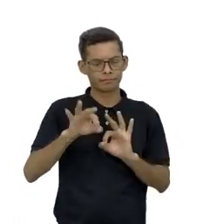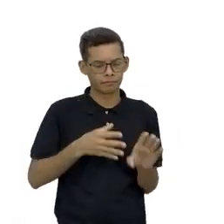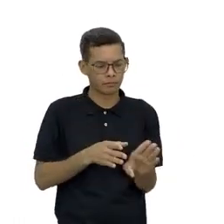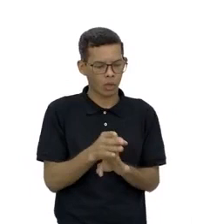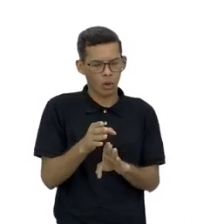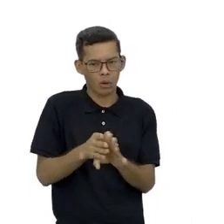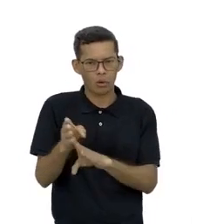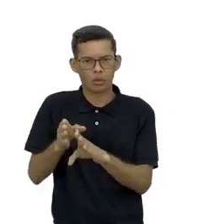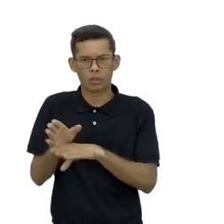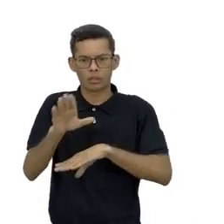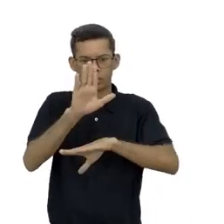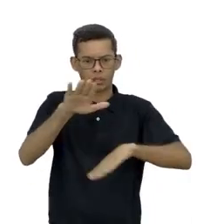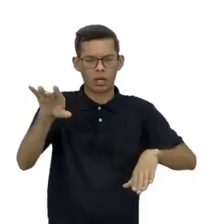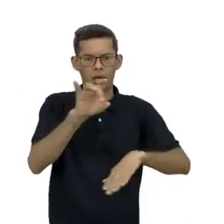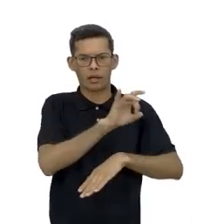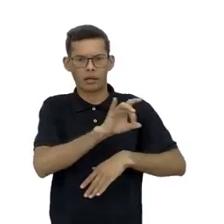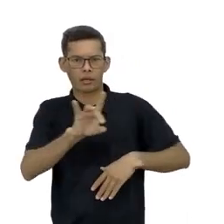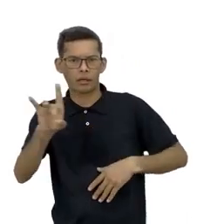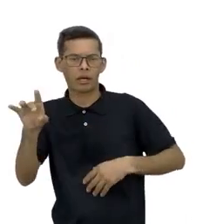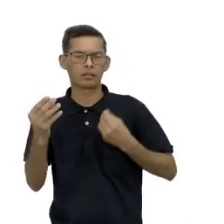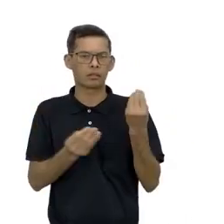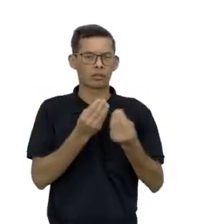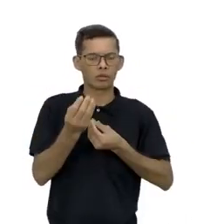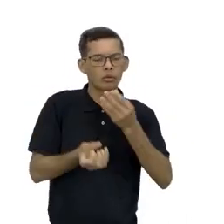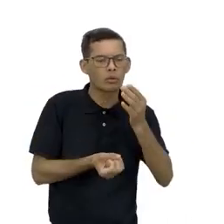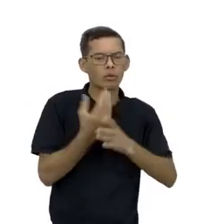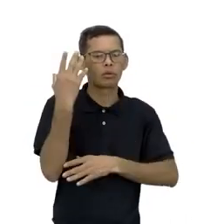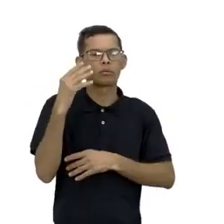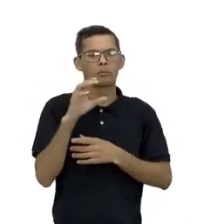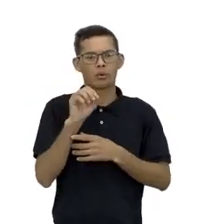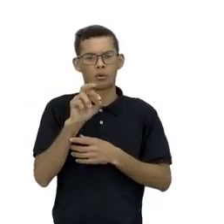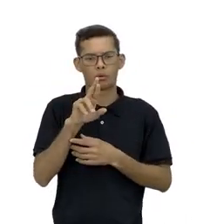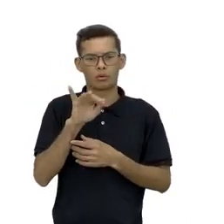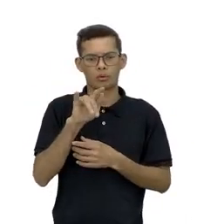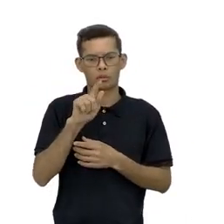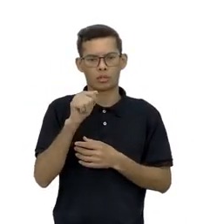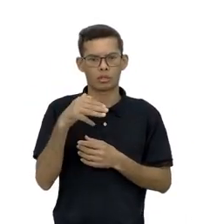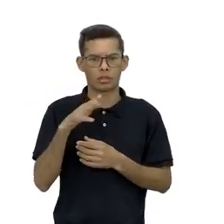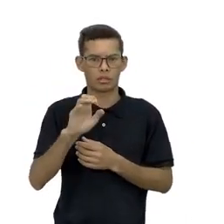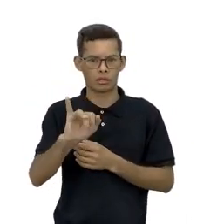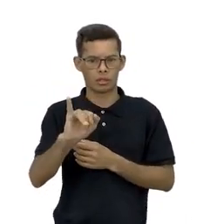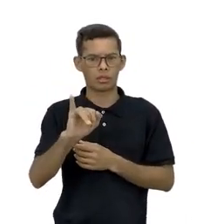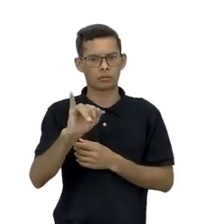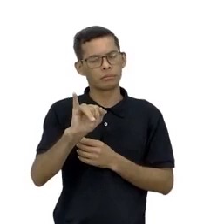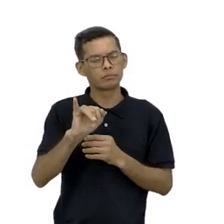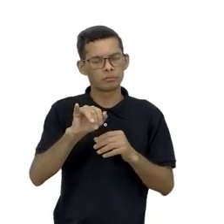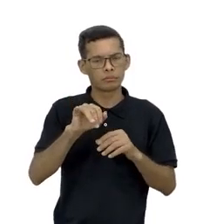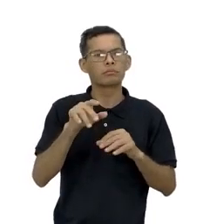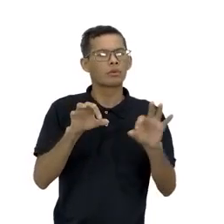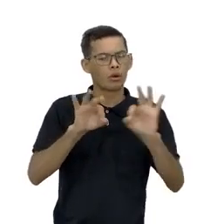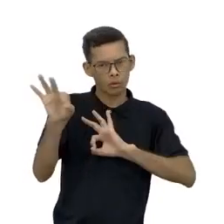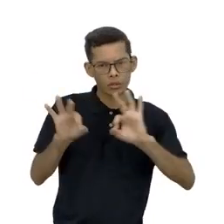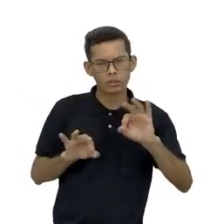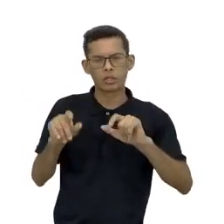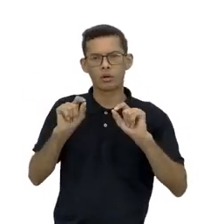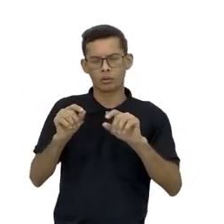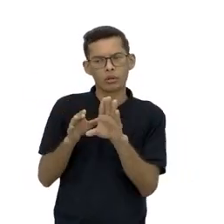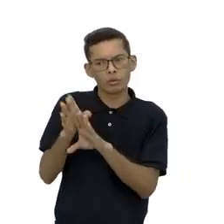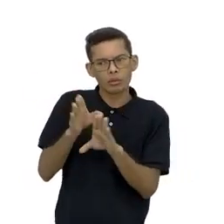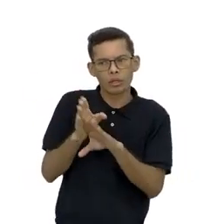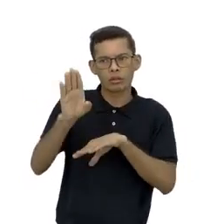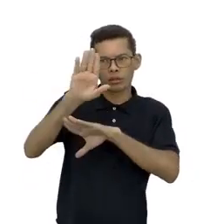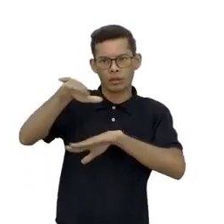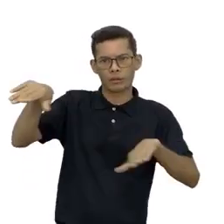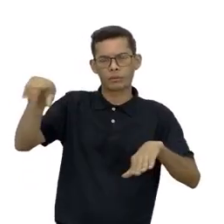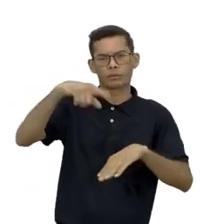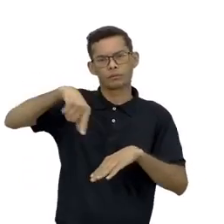os estudantes na confecção de mais um origami. Organizarem os estudantes, né, orientando-os a